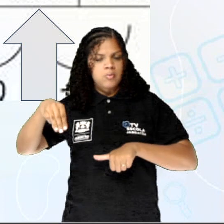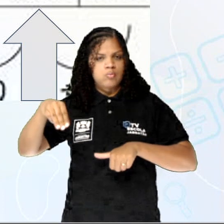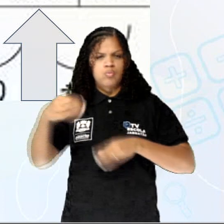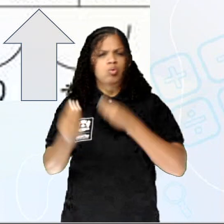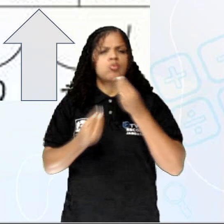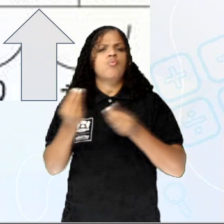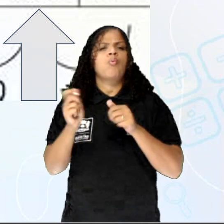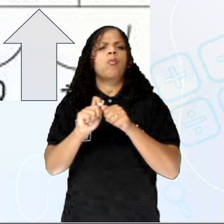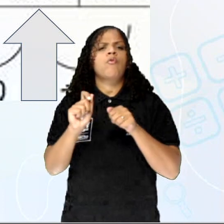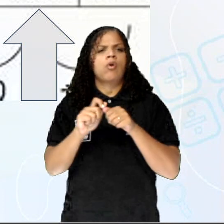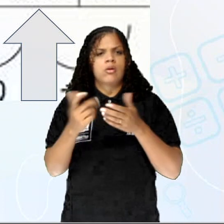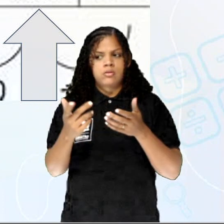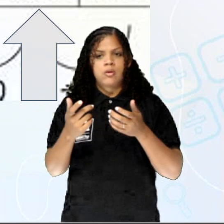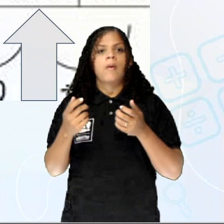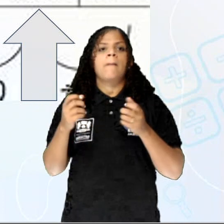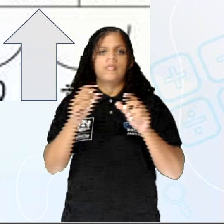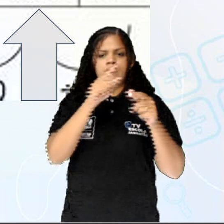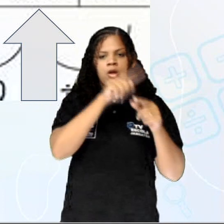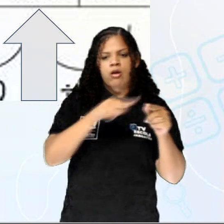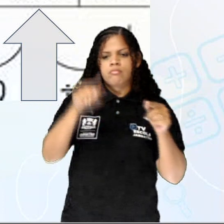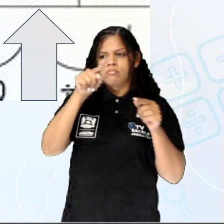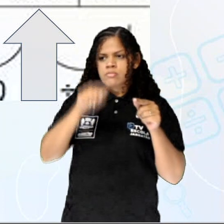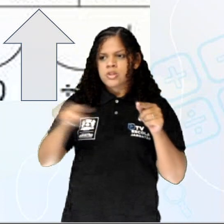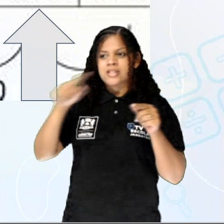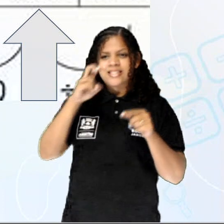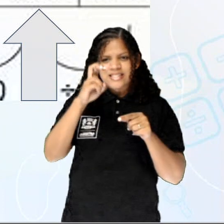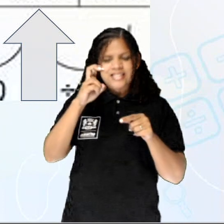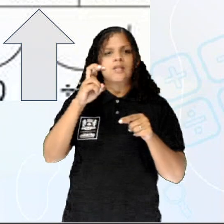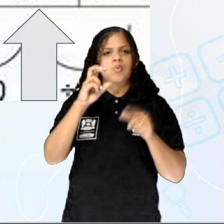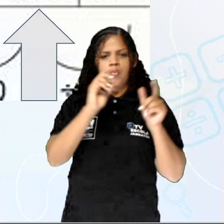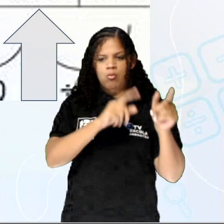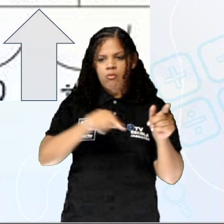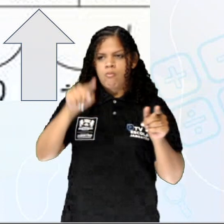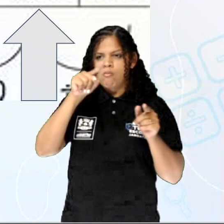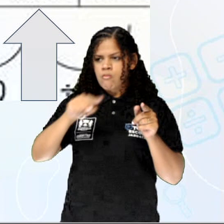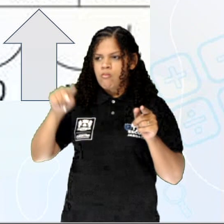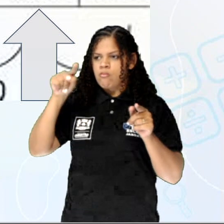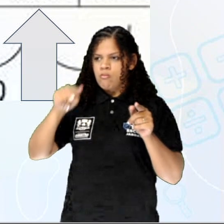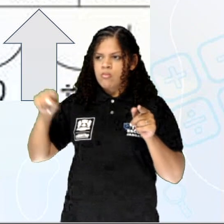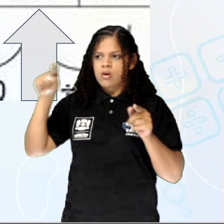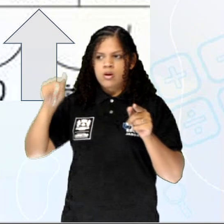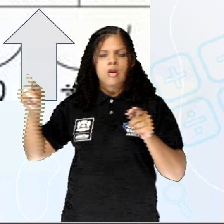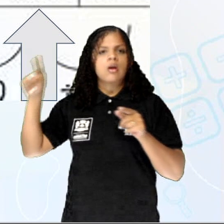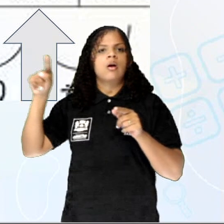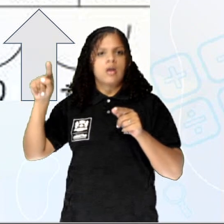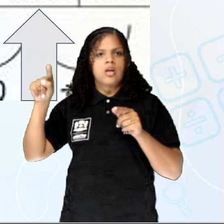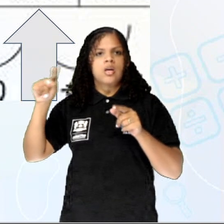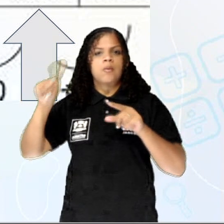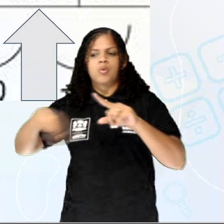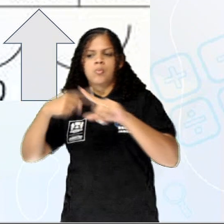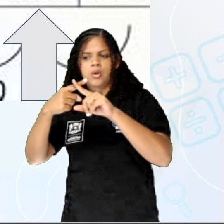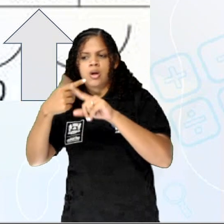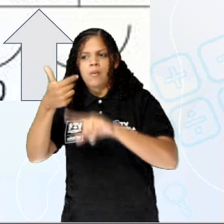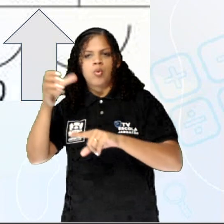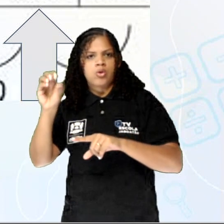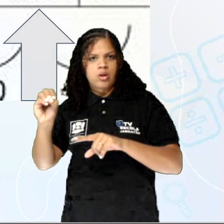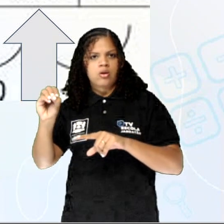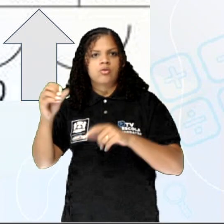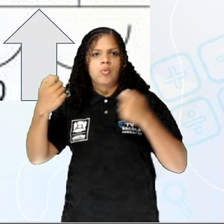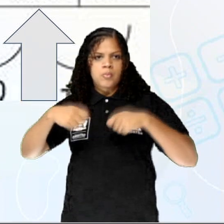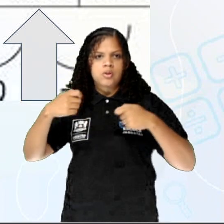utilizada no mapa? Então vamos lá. Ó. Se eu quero saber quanto eu vou ter que diminuir ou aumentar, eu vou ter que pegar 140